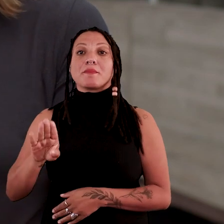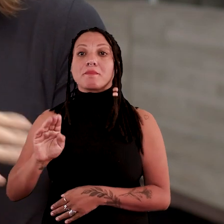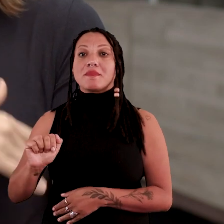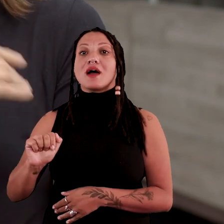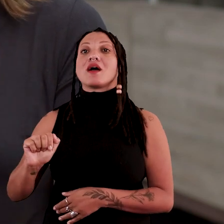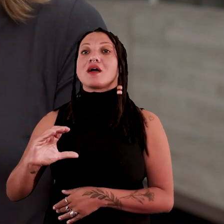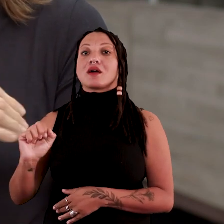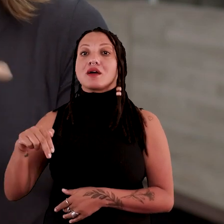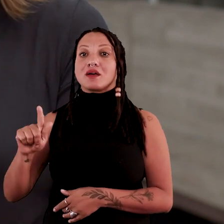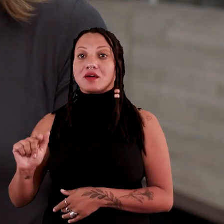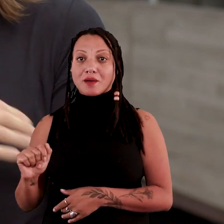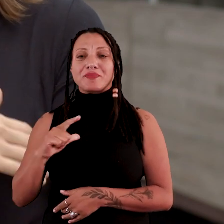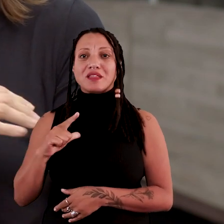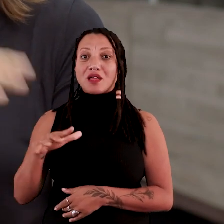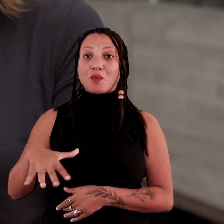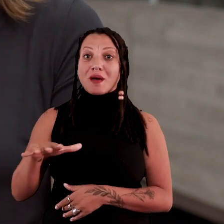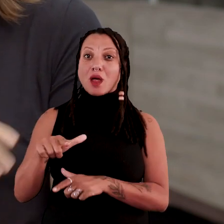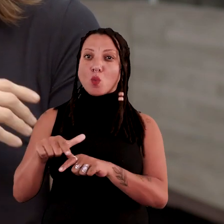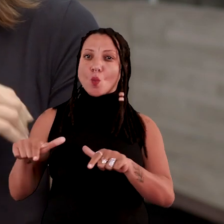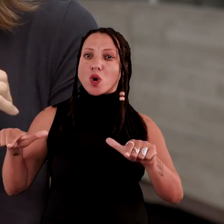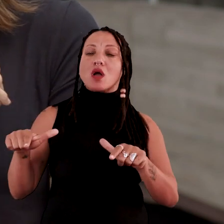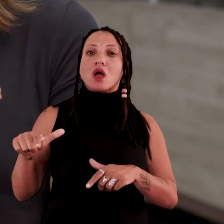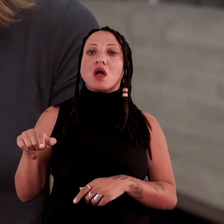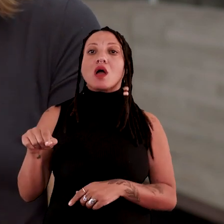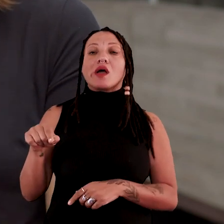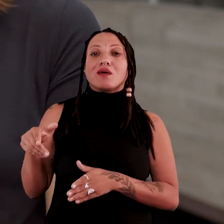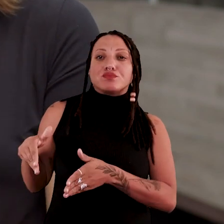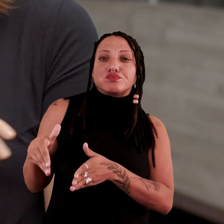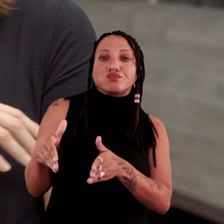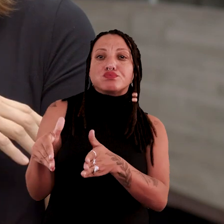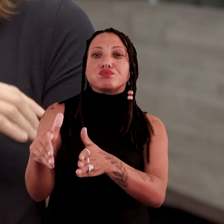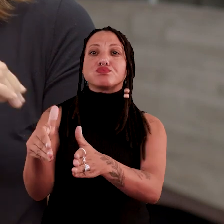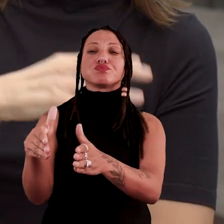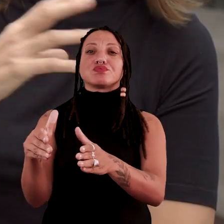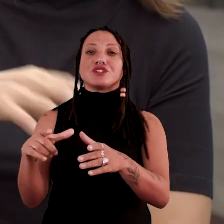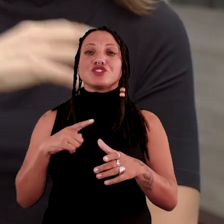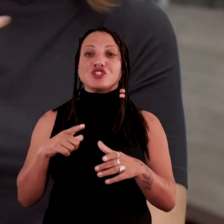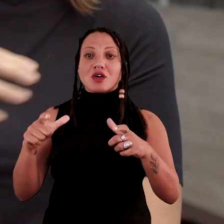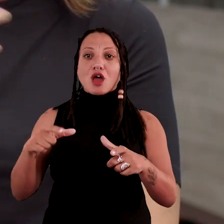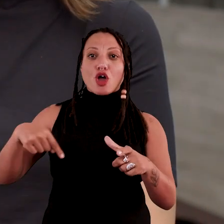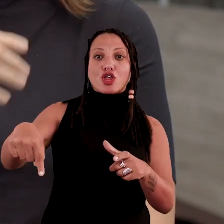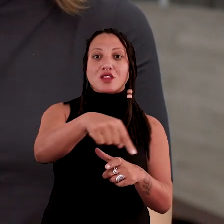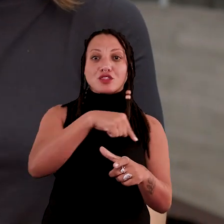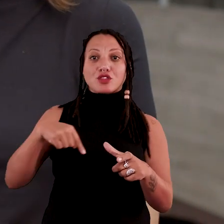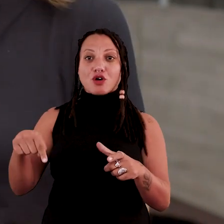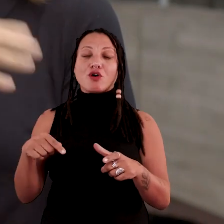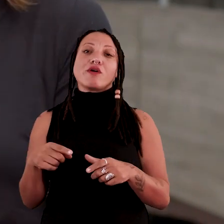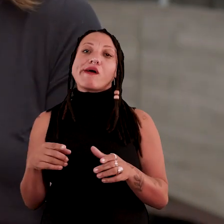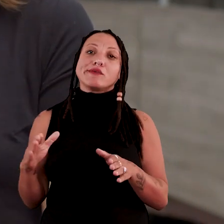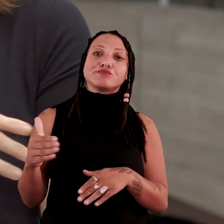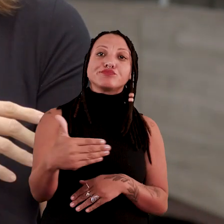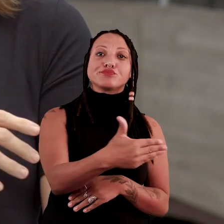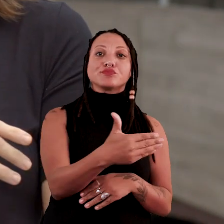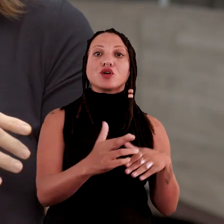muito precárias, com muitas construções irregulares. Enfim, era um lugar muito